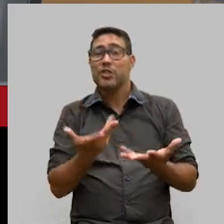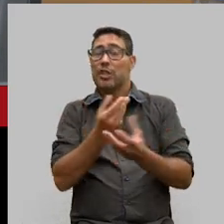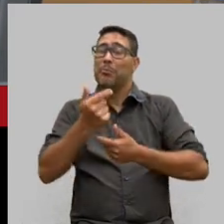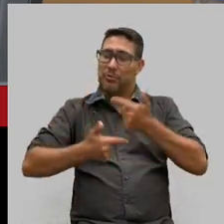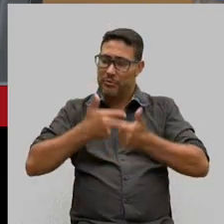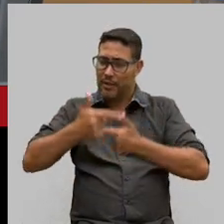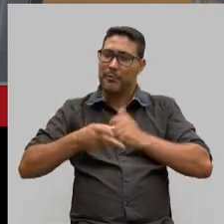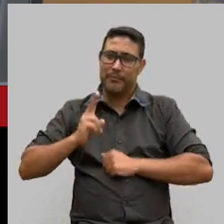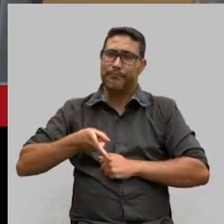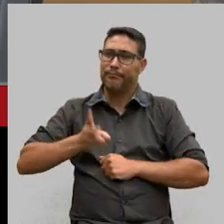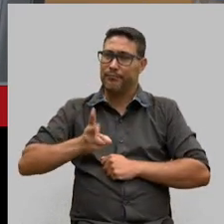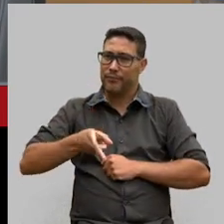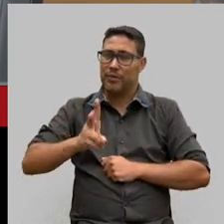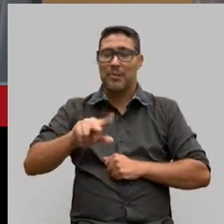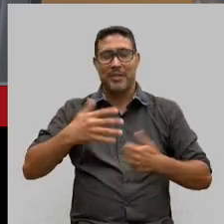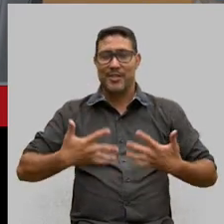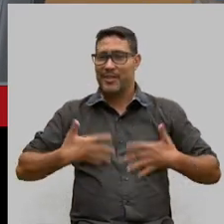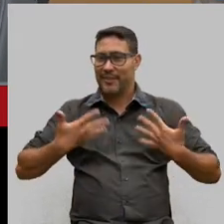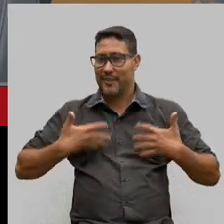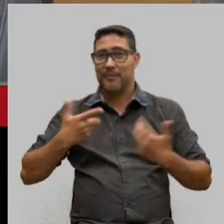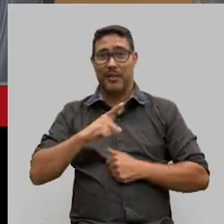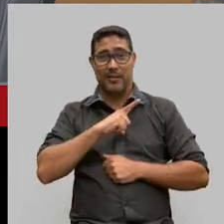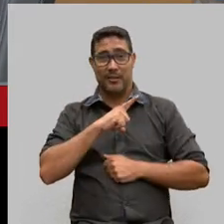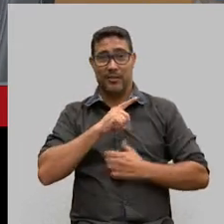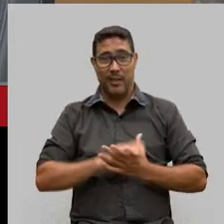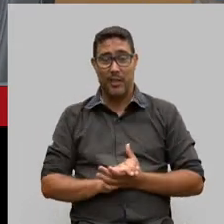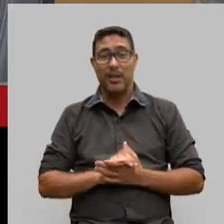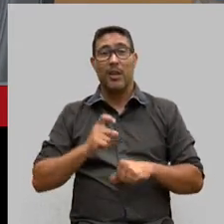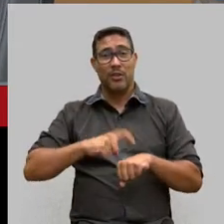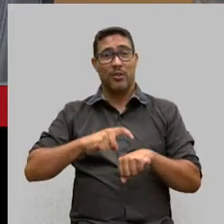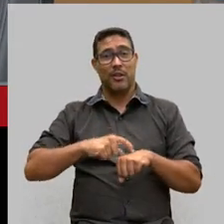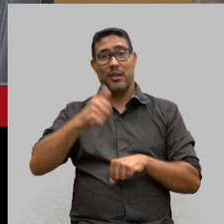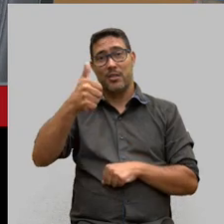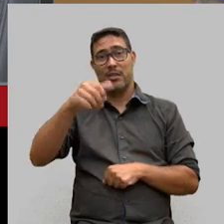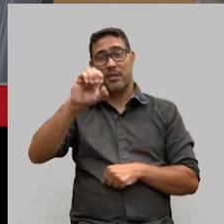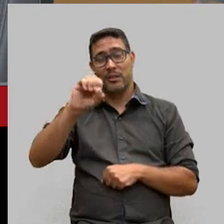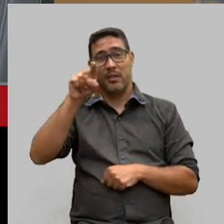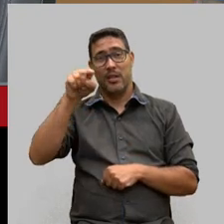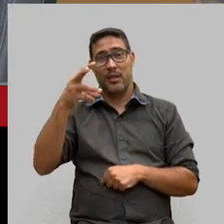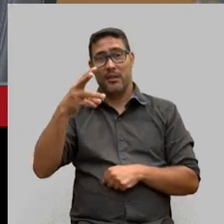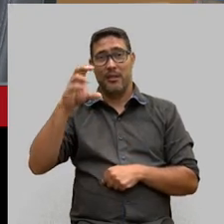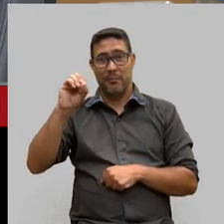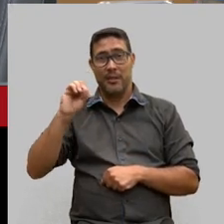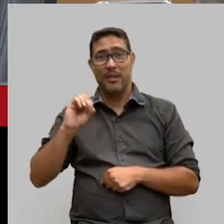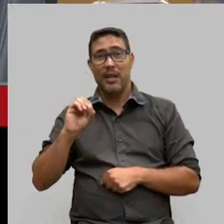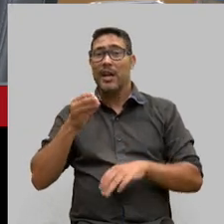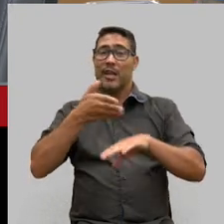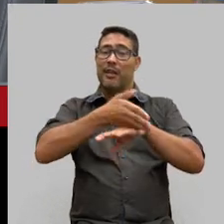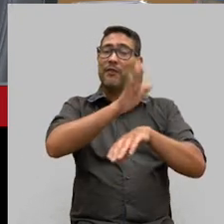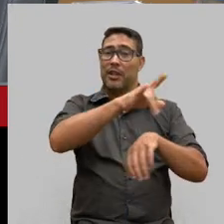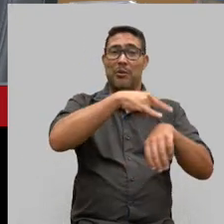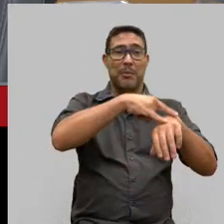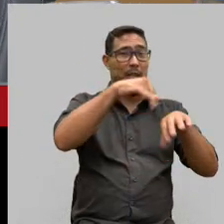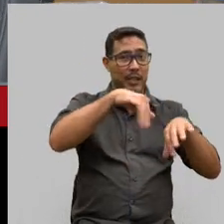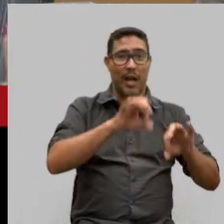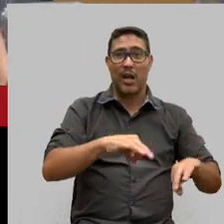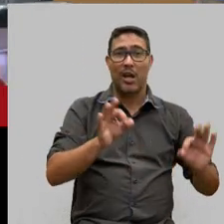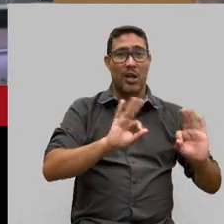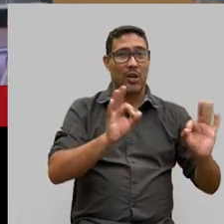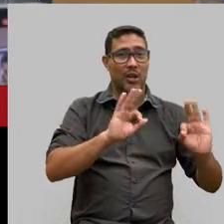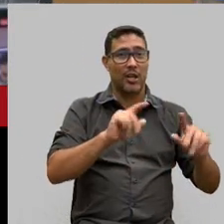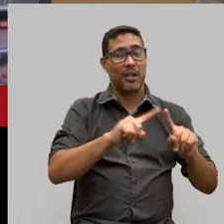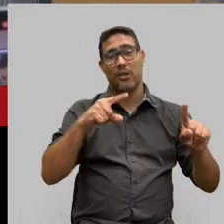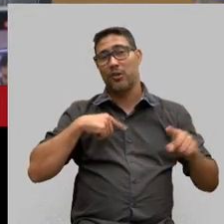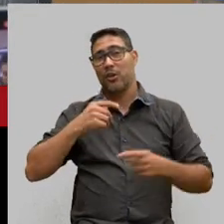pela frente mas estamos animados eu tô aqui ó desde 10:30 presidindo Não fui nem no banheiro mal mal tomei